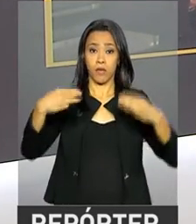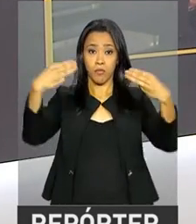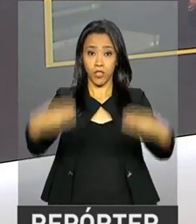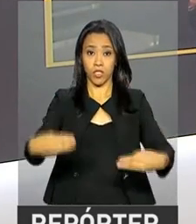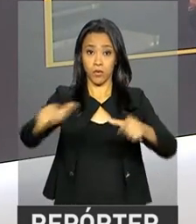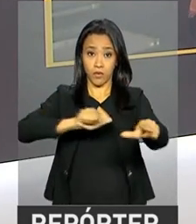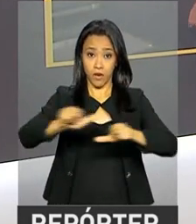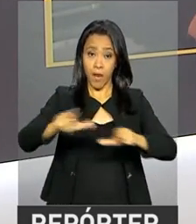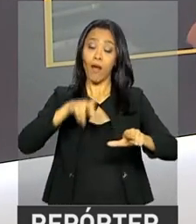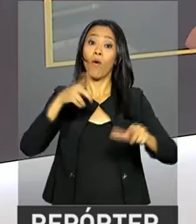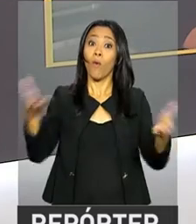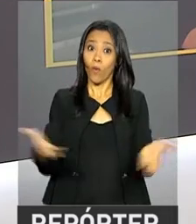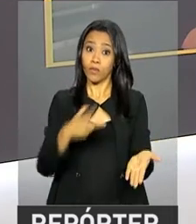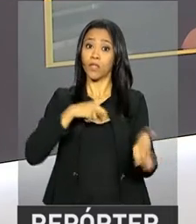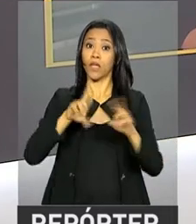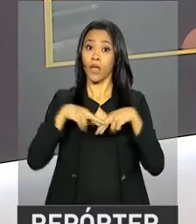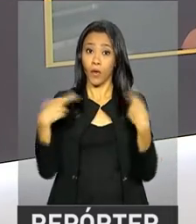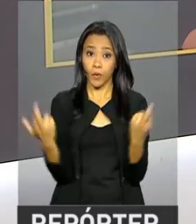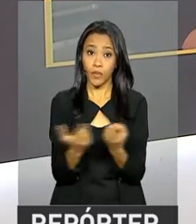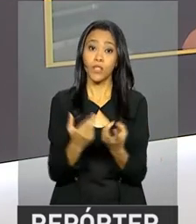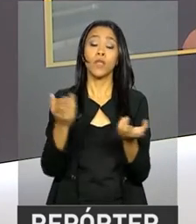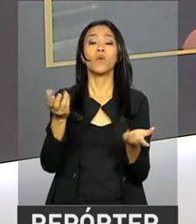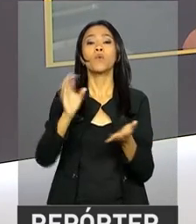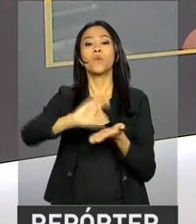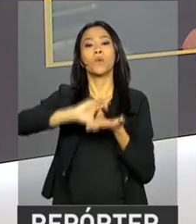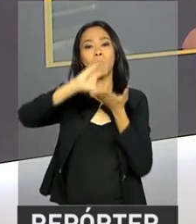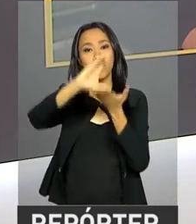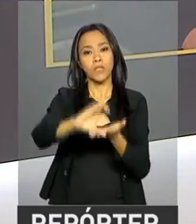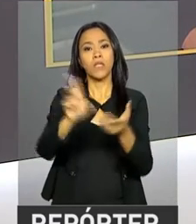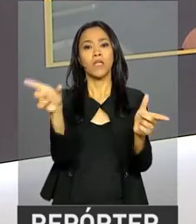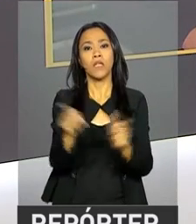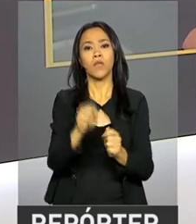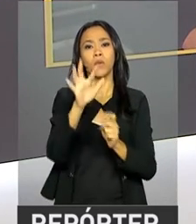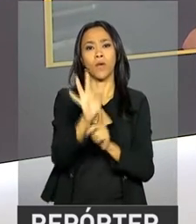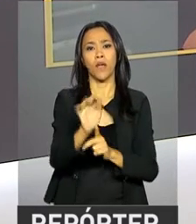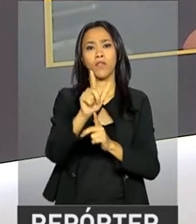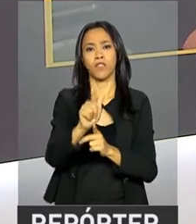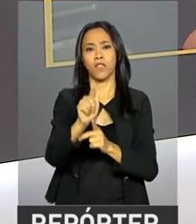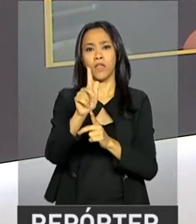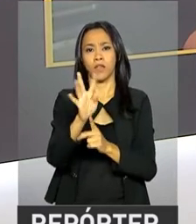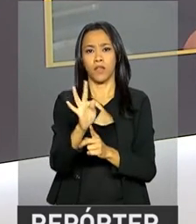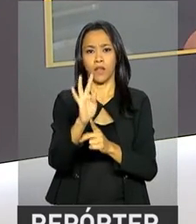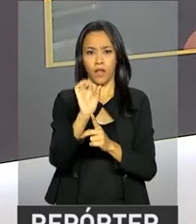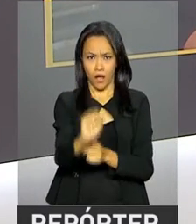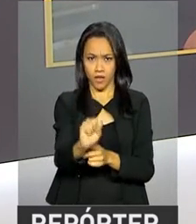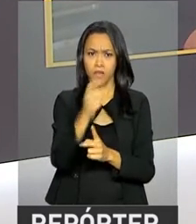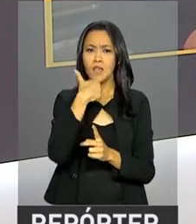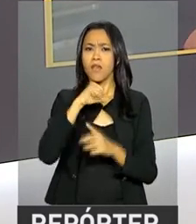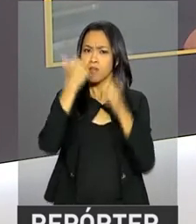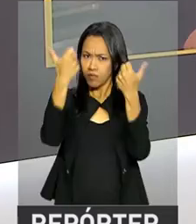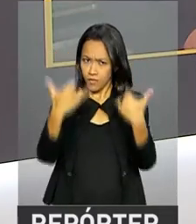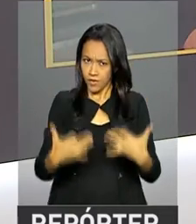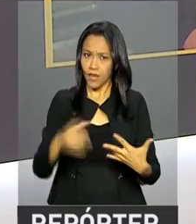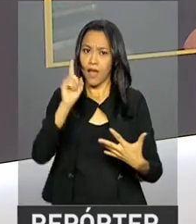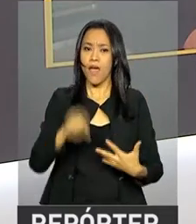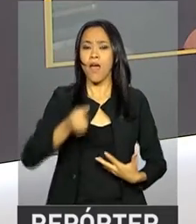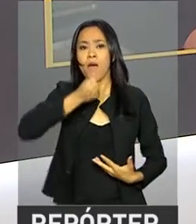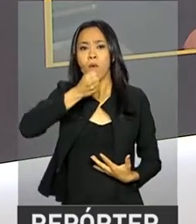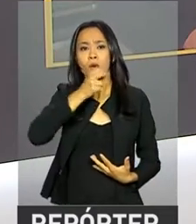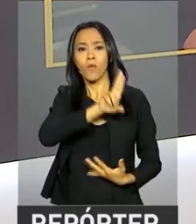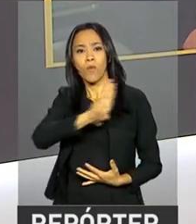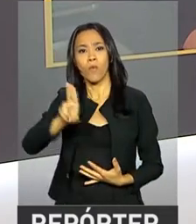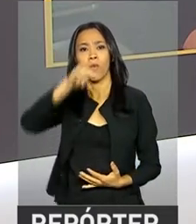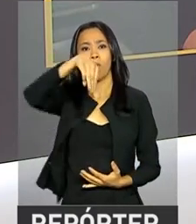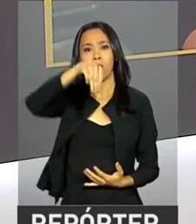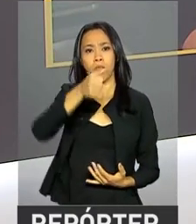tem reunião do Conselho Curador do FGTS. Quem está aqui ao meu lado, pronta para falar desse assunto com a gente, é a repórter Mara